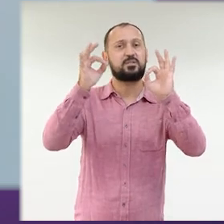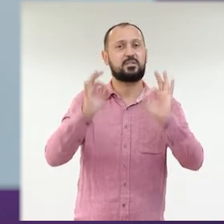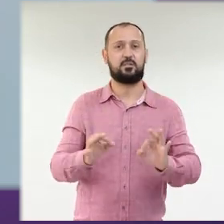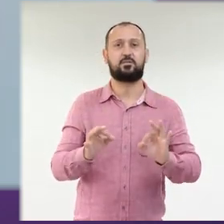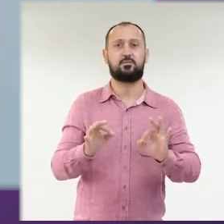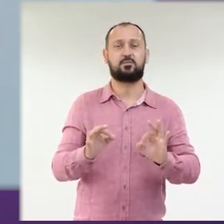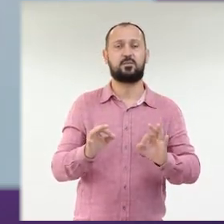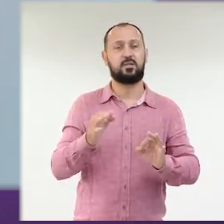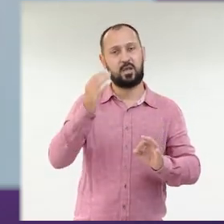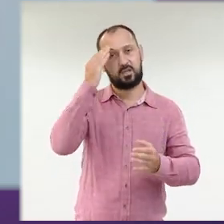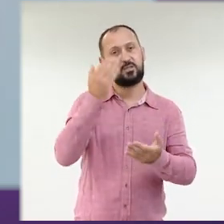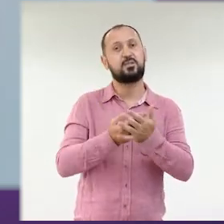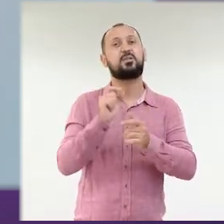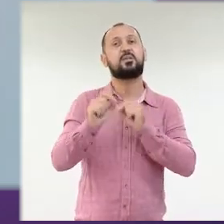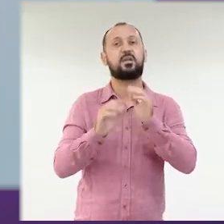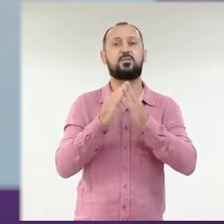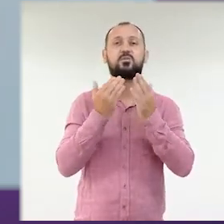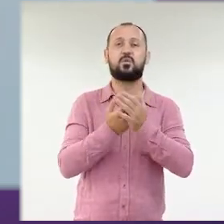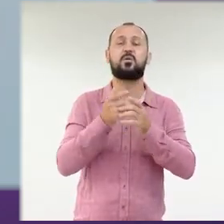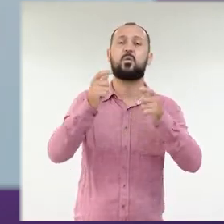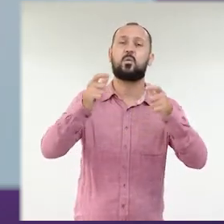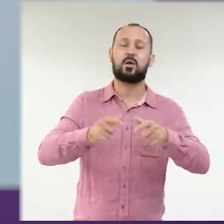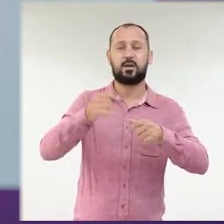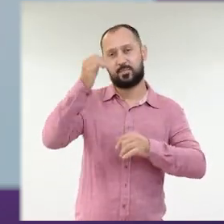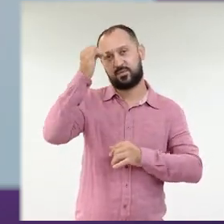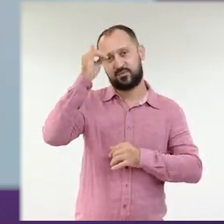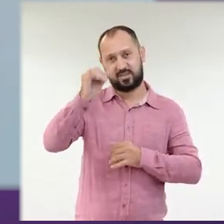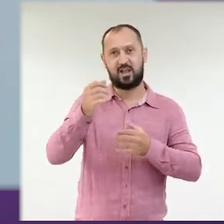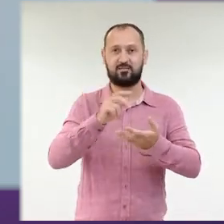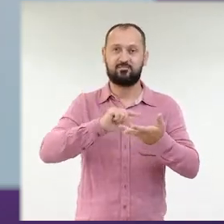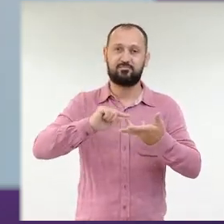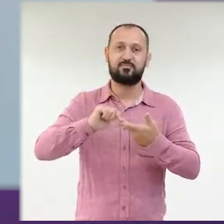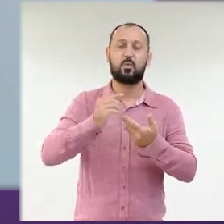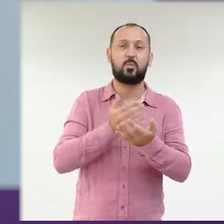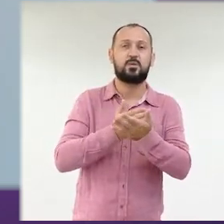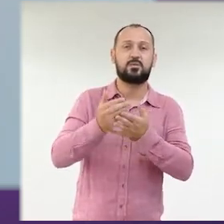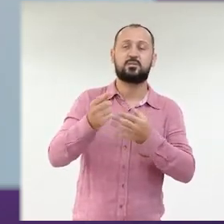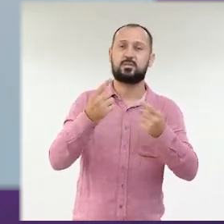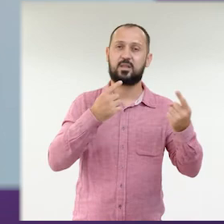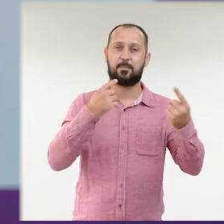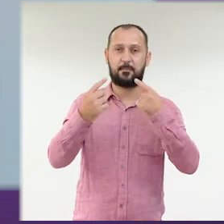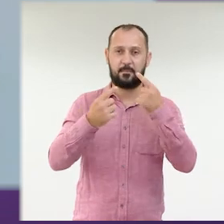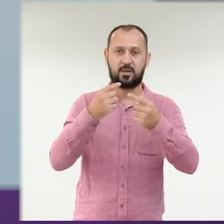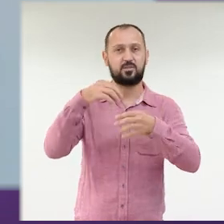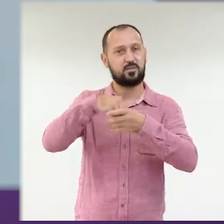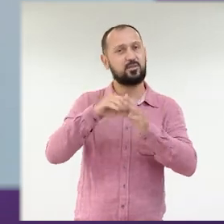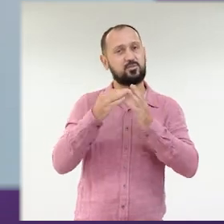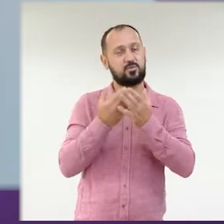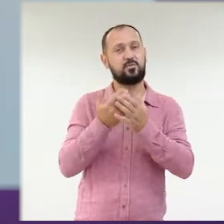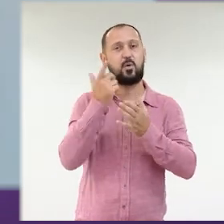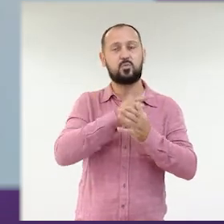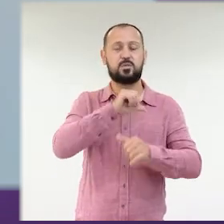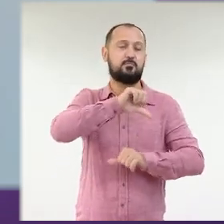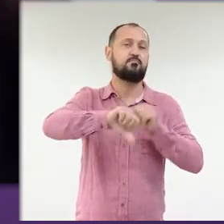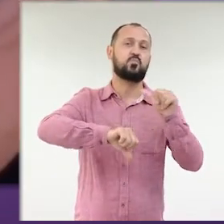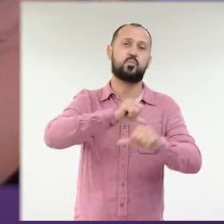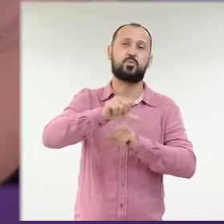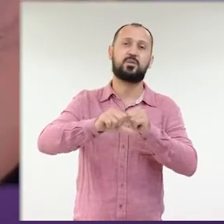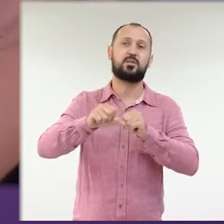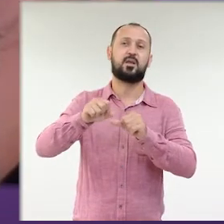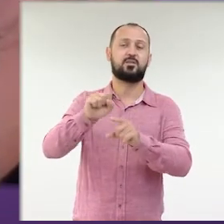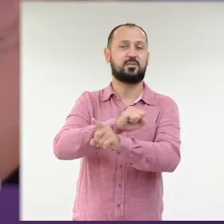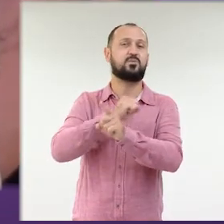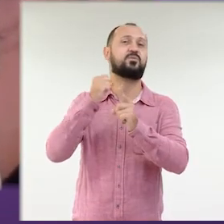e acreditando que a escola é um espaço de prevenção. Iniciando esse debate na escola, nós vamos conseguir alterar muita coisa